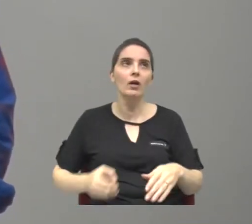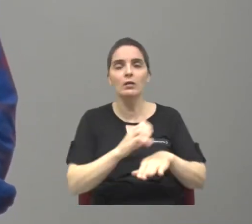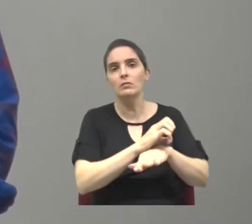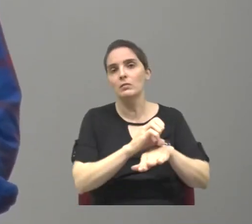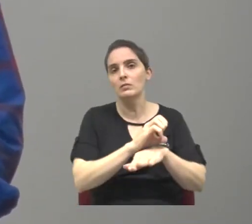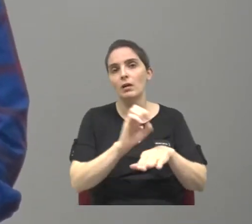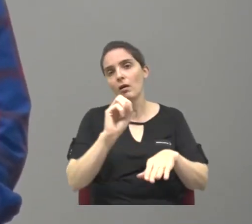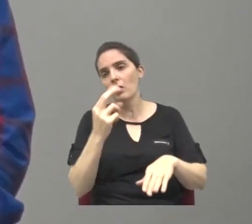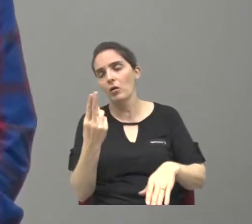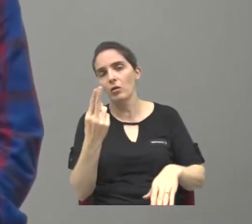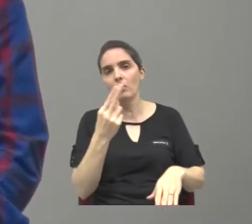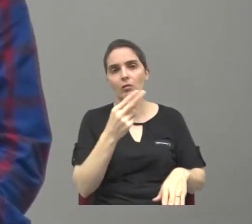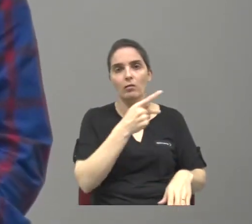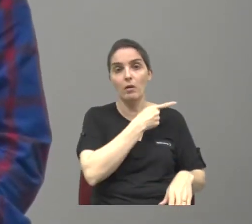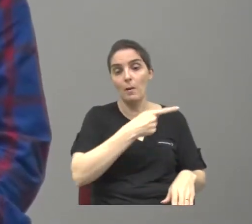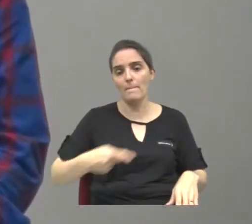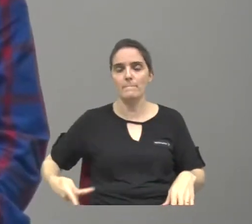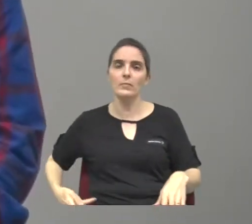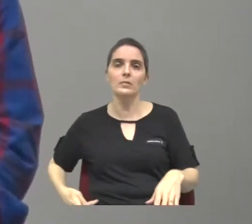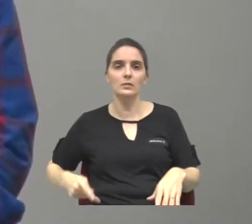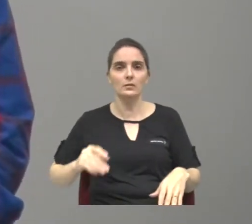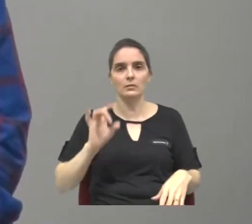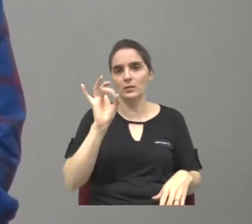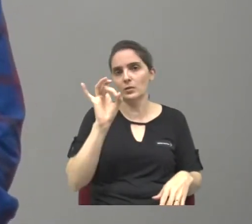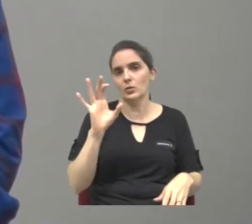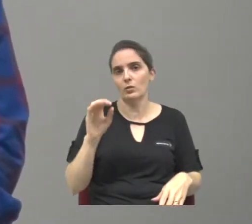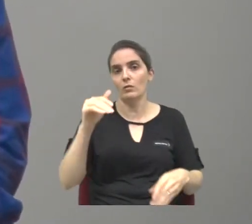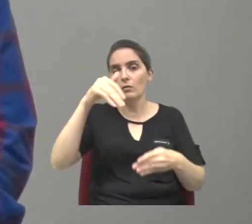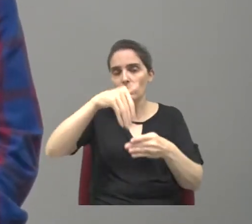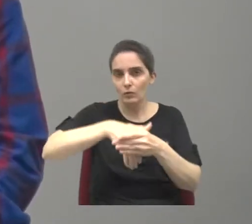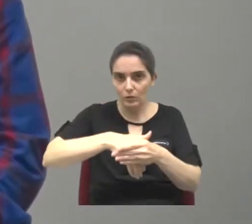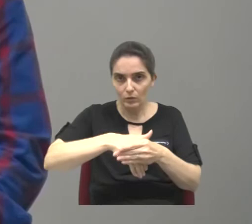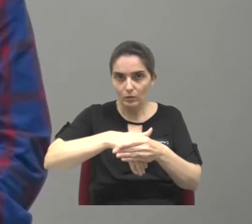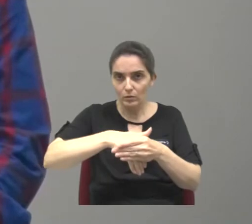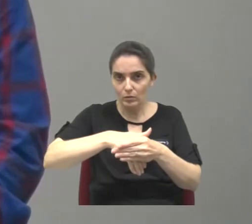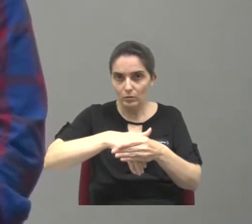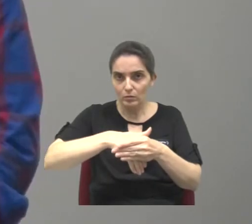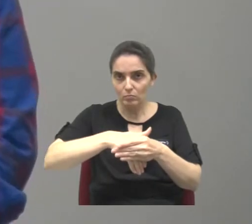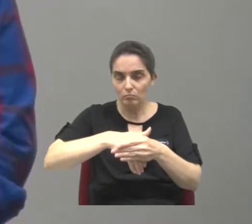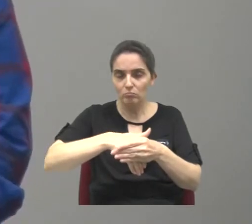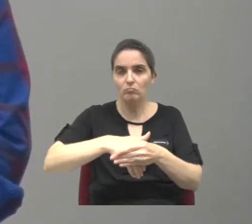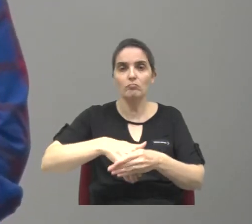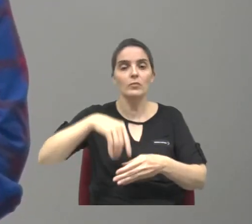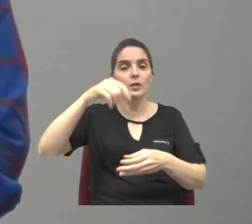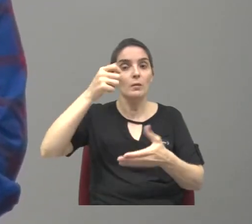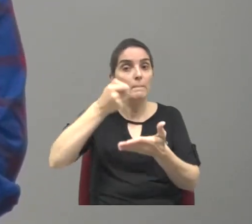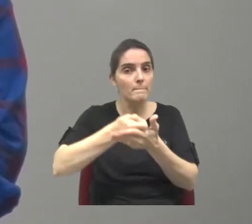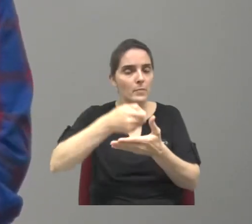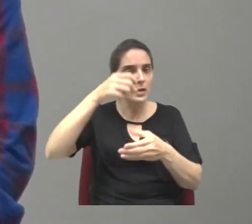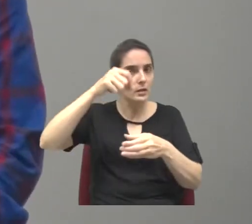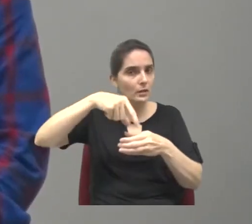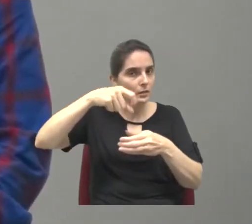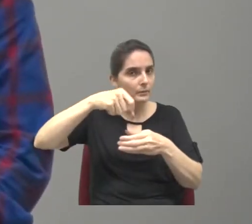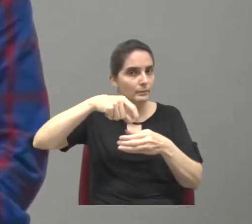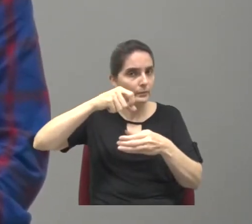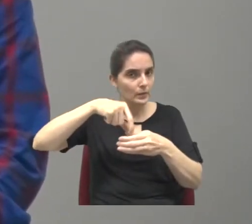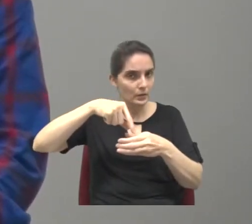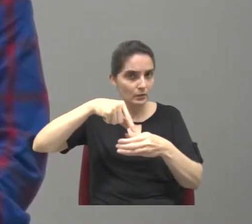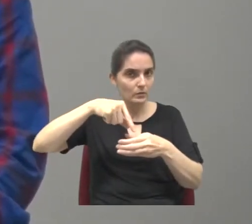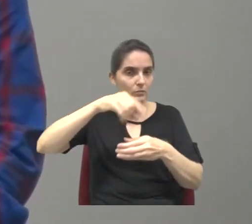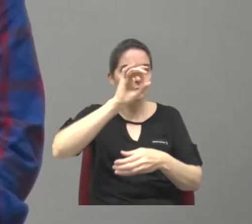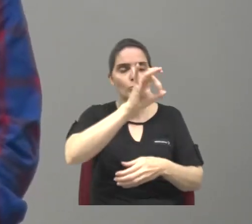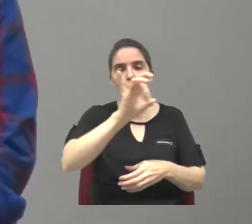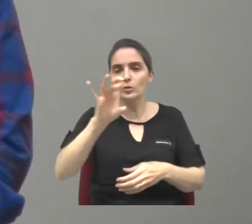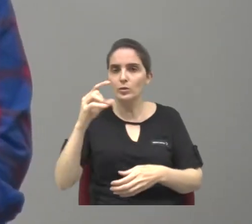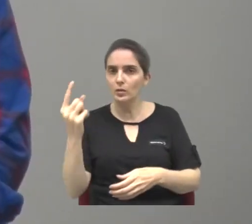somente quem votou nesse povo todo e quem contribui com o imposto da nação é cada um de nós